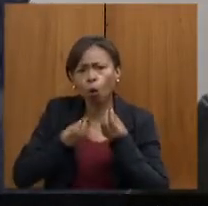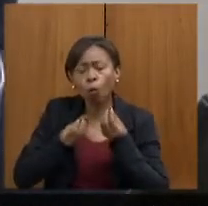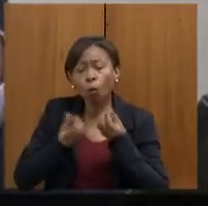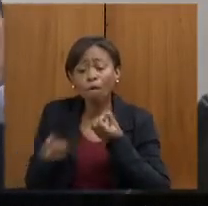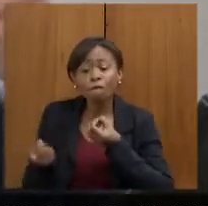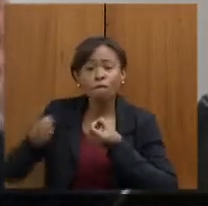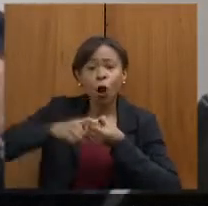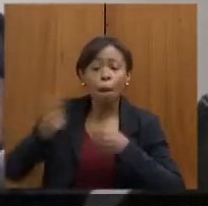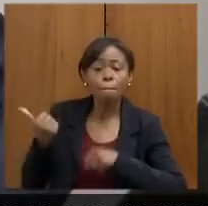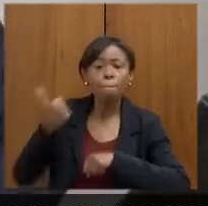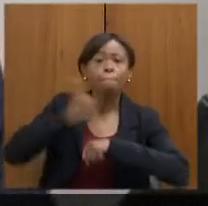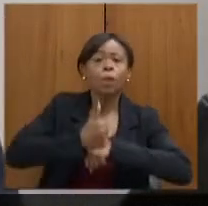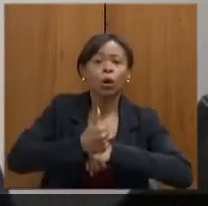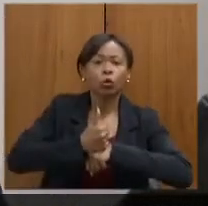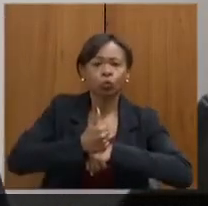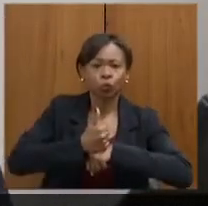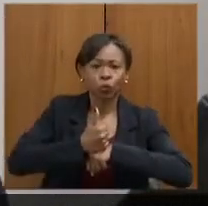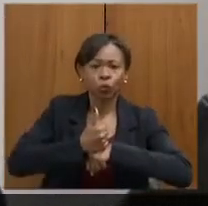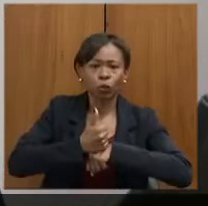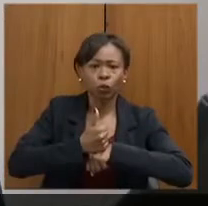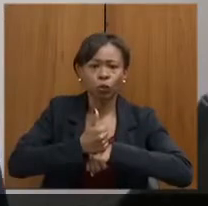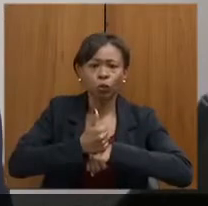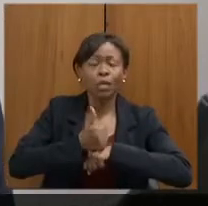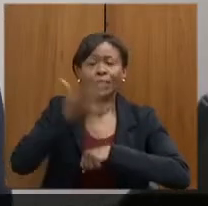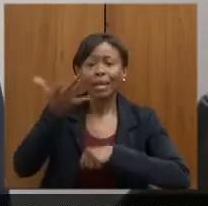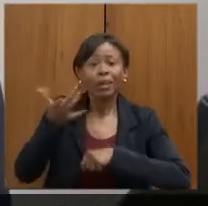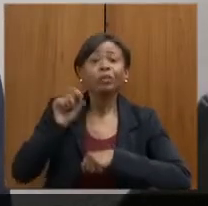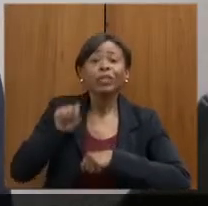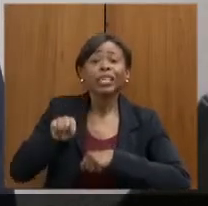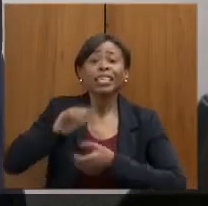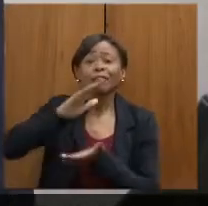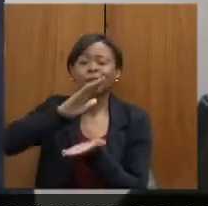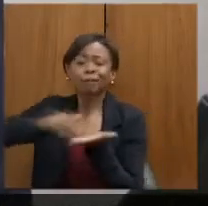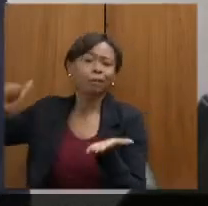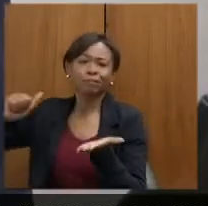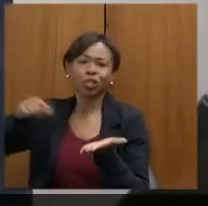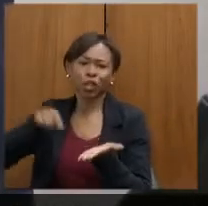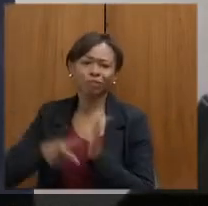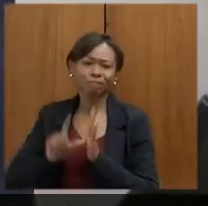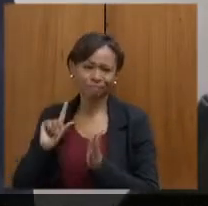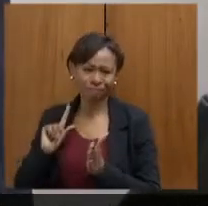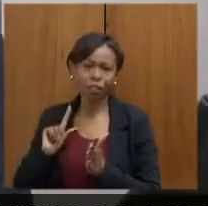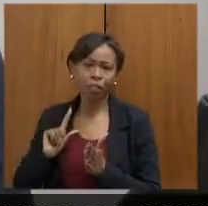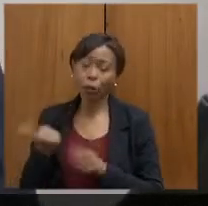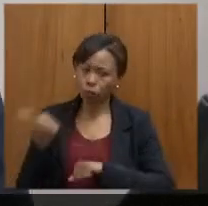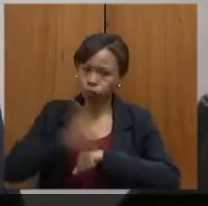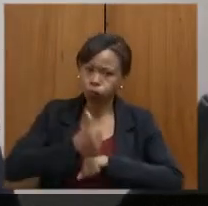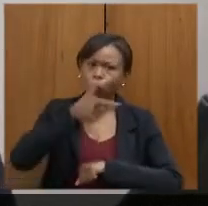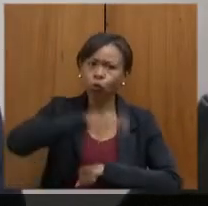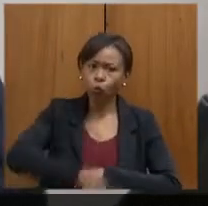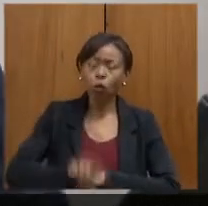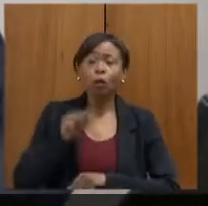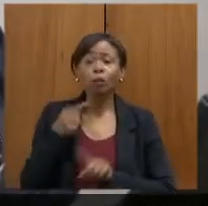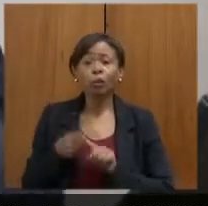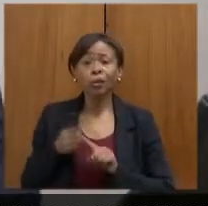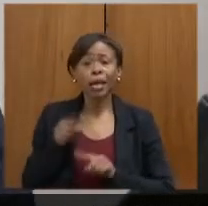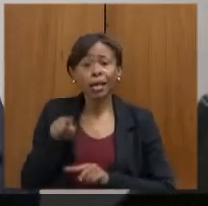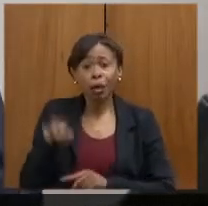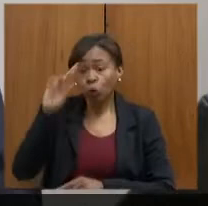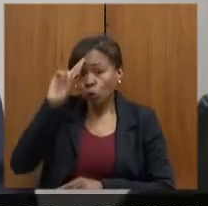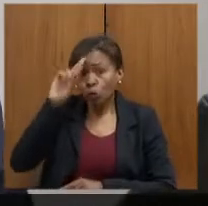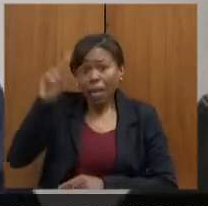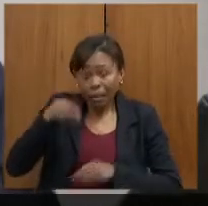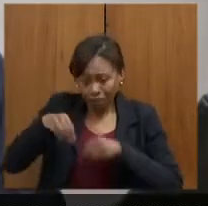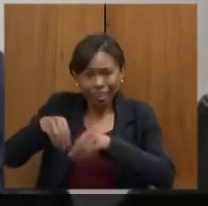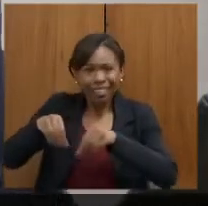daquele que foi esbulhar Olha o produtor rural hoje o dono da terra vive com